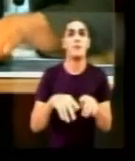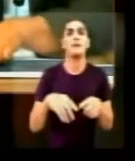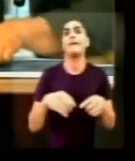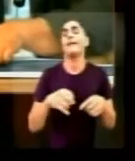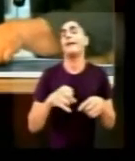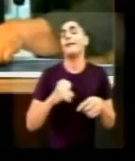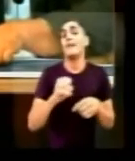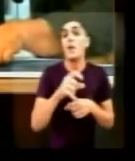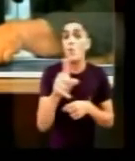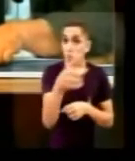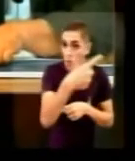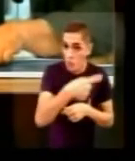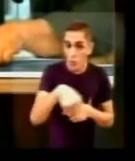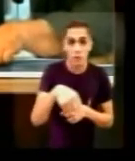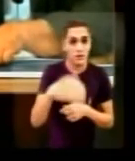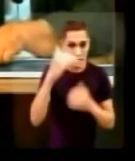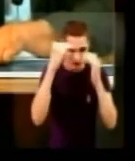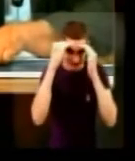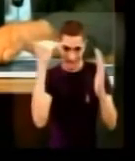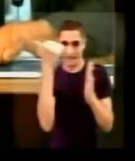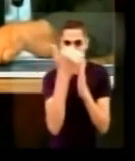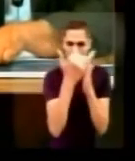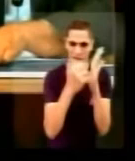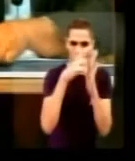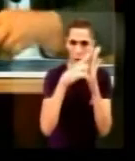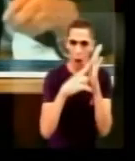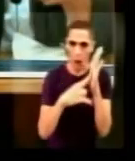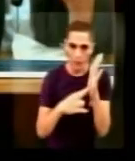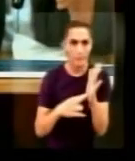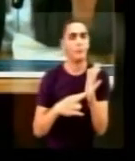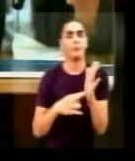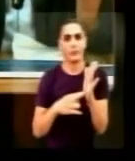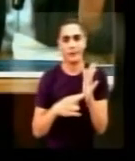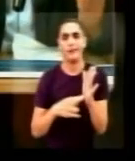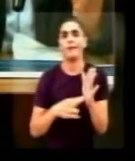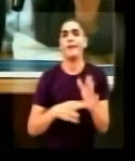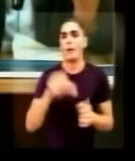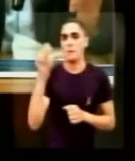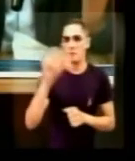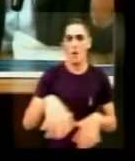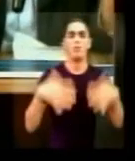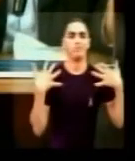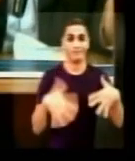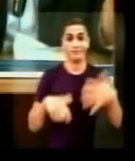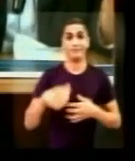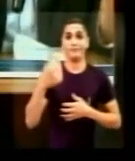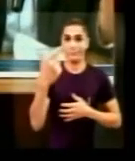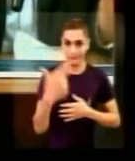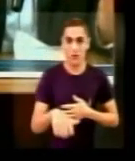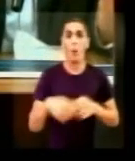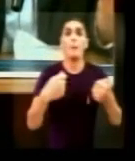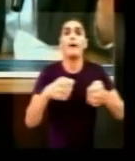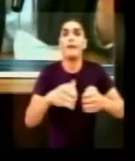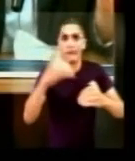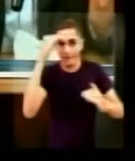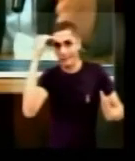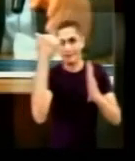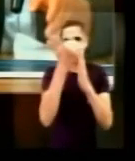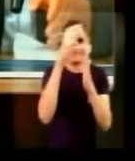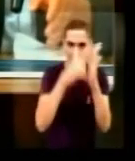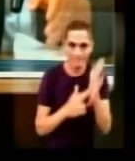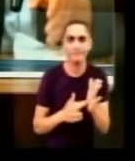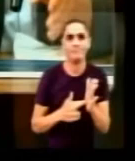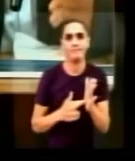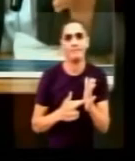tender a aumentar novamente. Não adianta, gente. Isso é que nem 1 mais 1 igual a 2.